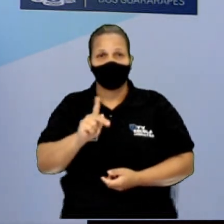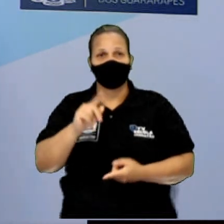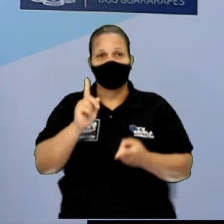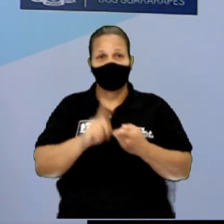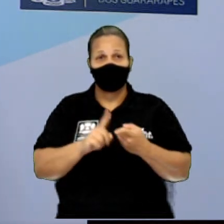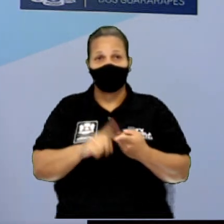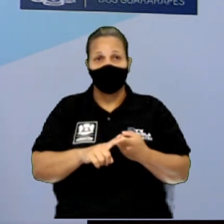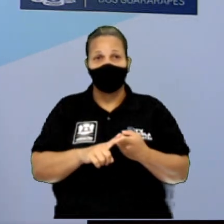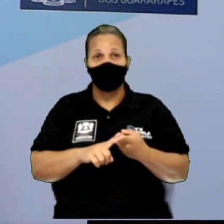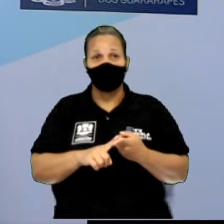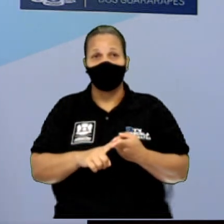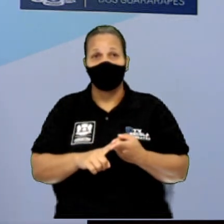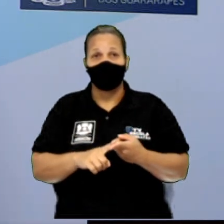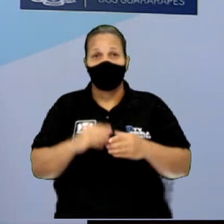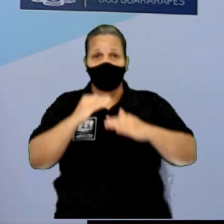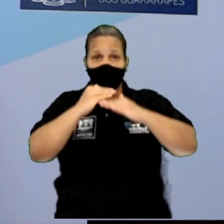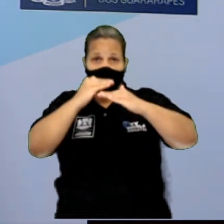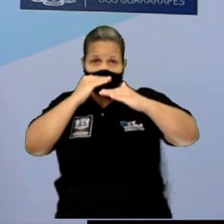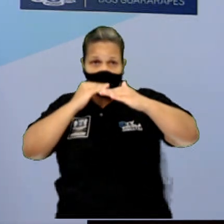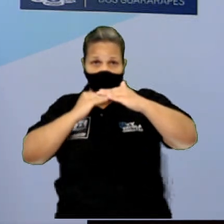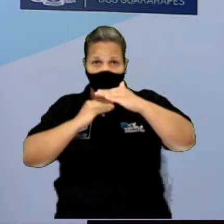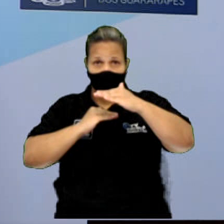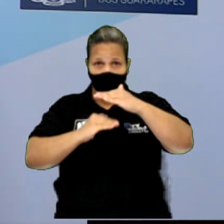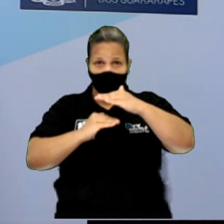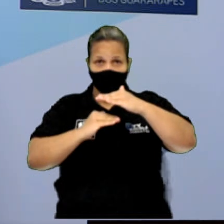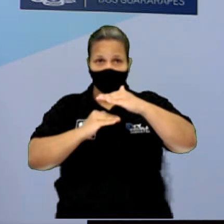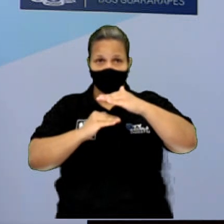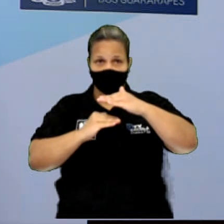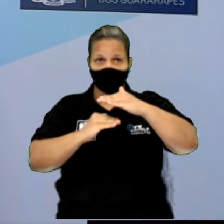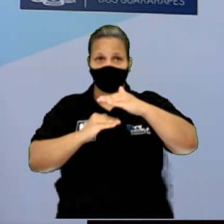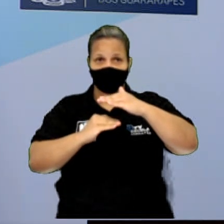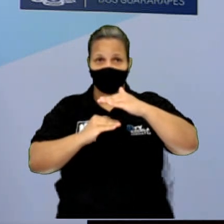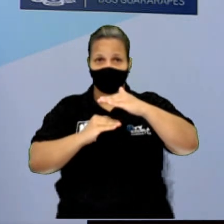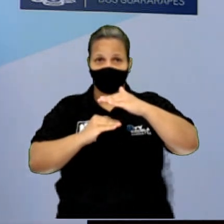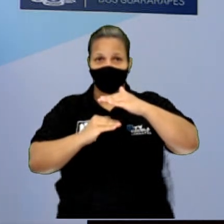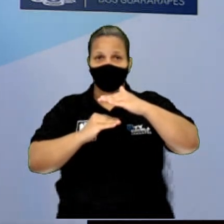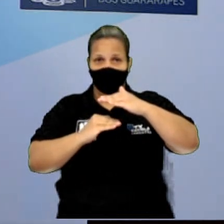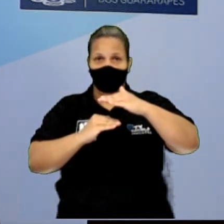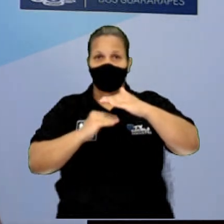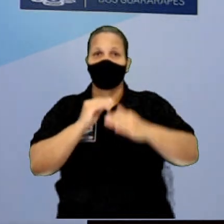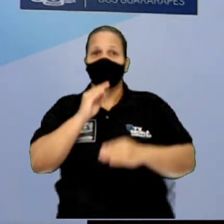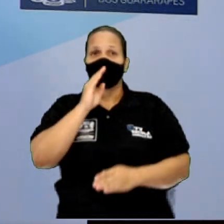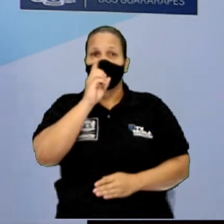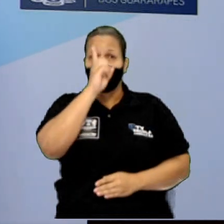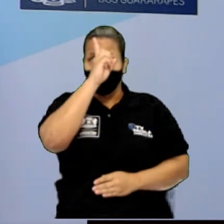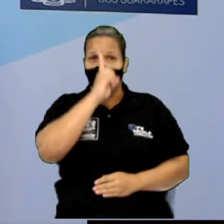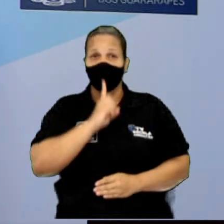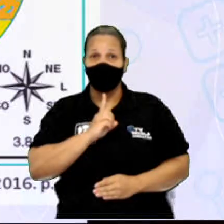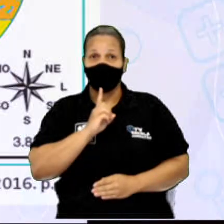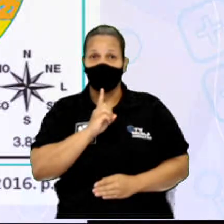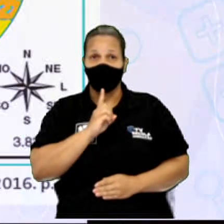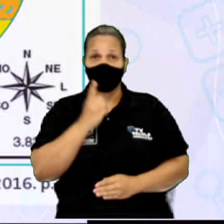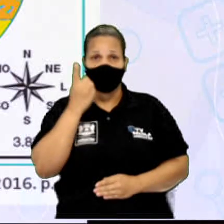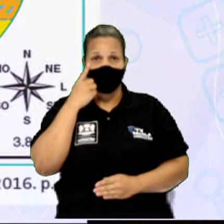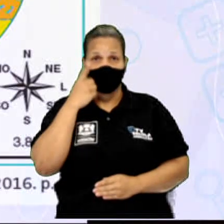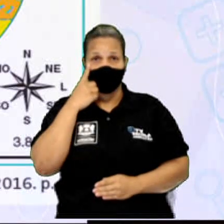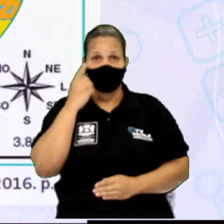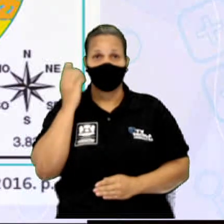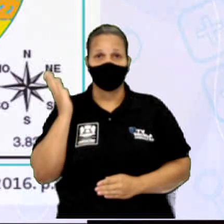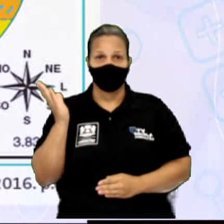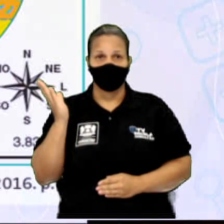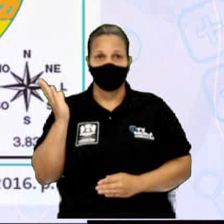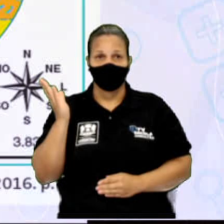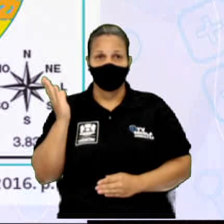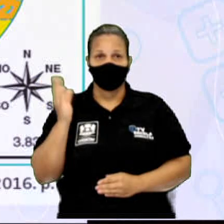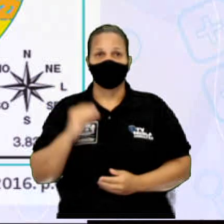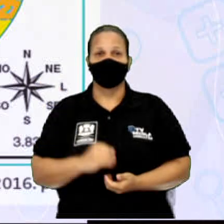eu vou para uma área abaixo do Trópico de Capricórnio e entre o Círculo Polar Antártico, observa aí na tela, eu vou estar em zona